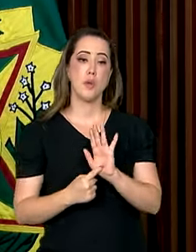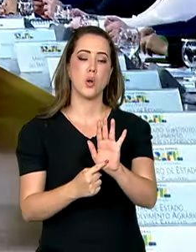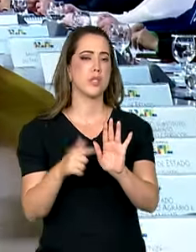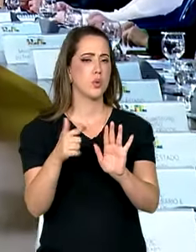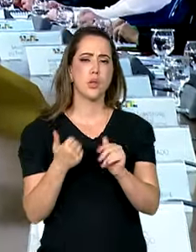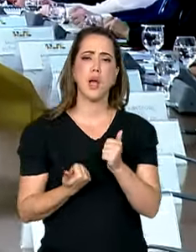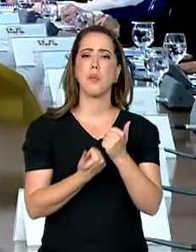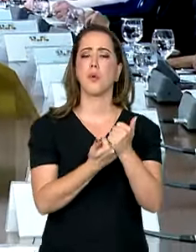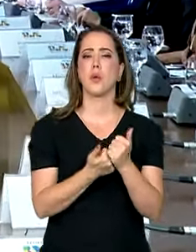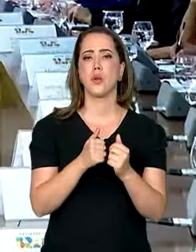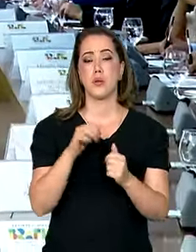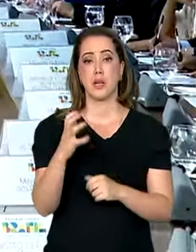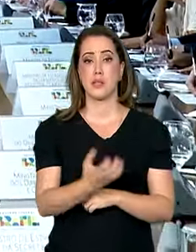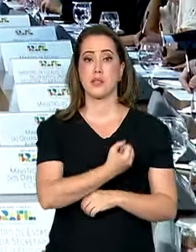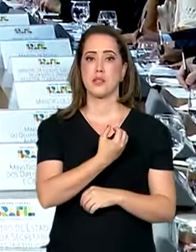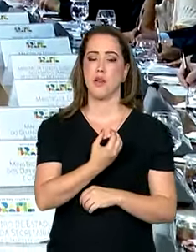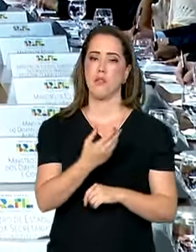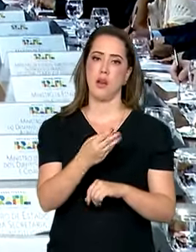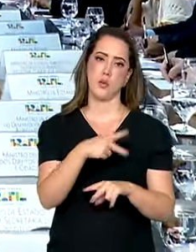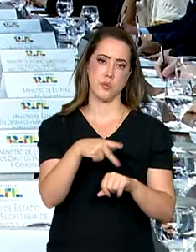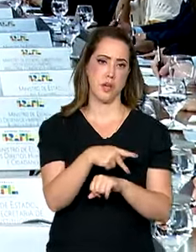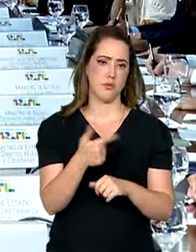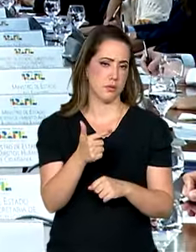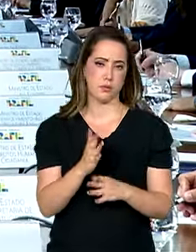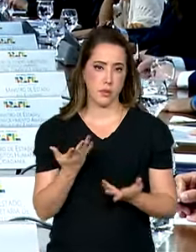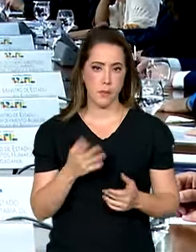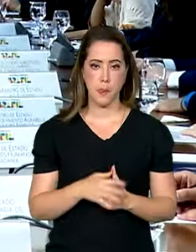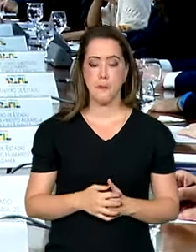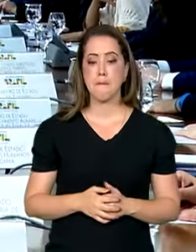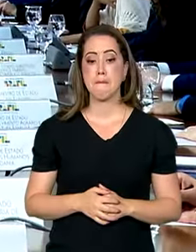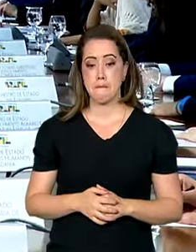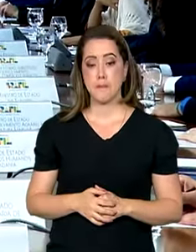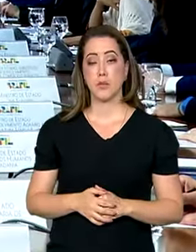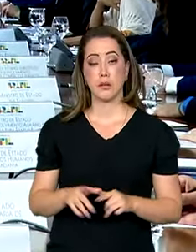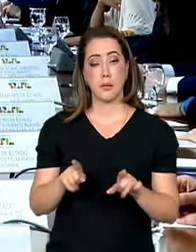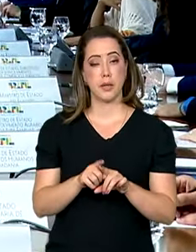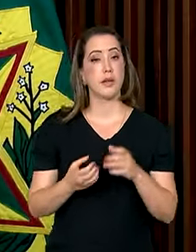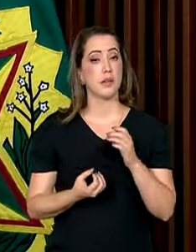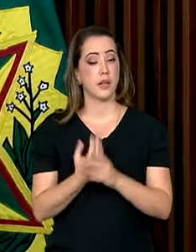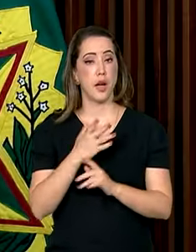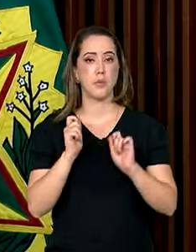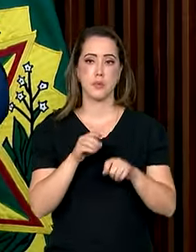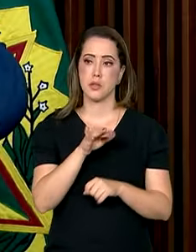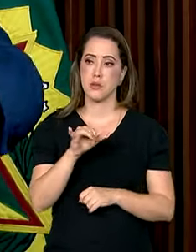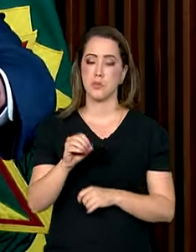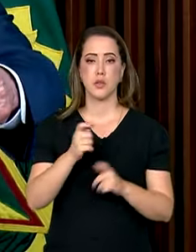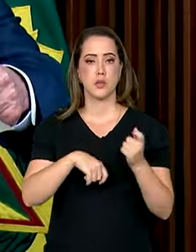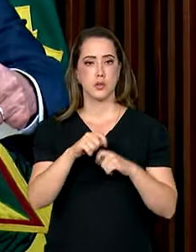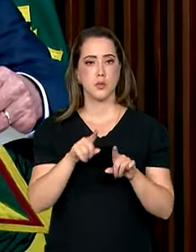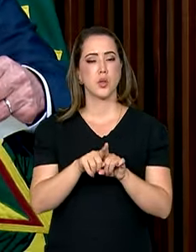países à frente do G20 o governo brasileiro também quer lançar uma iniciativa para a bioeconomia e outra para o